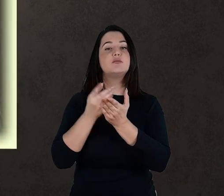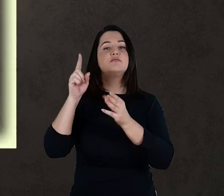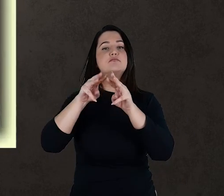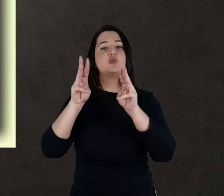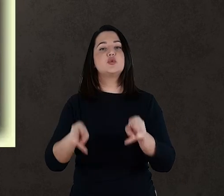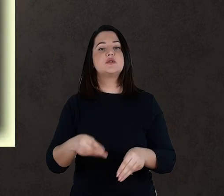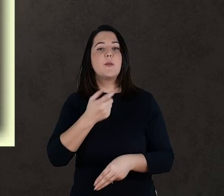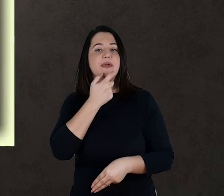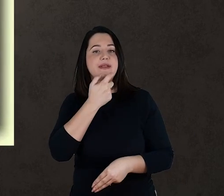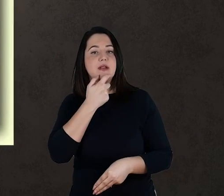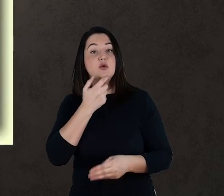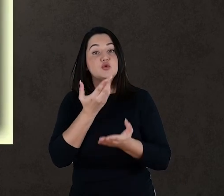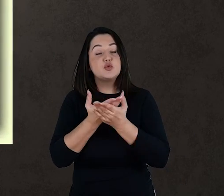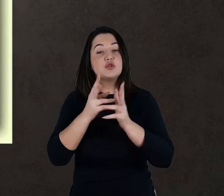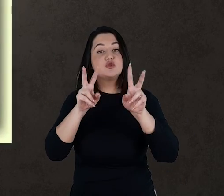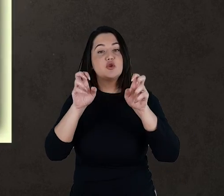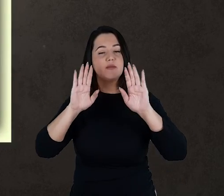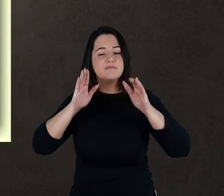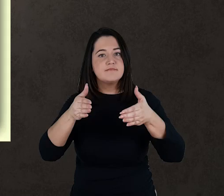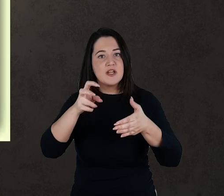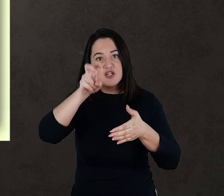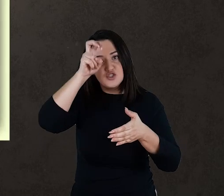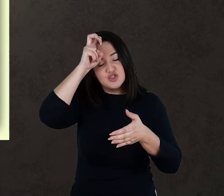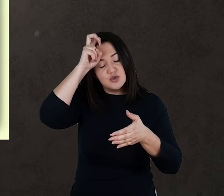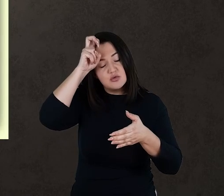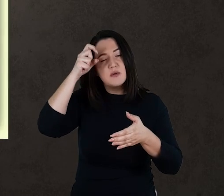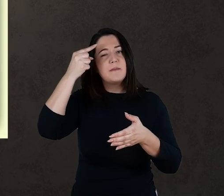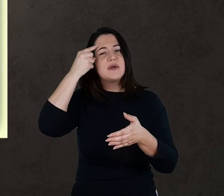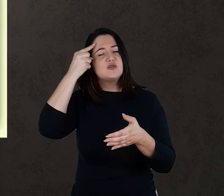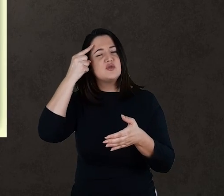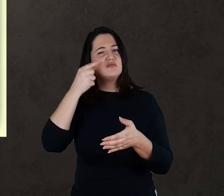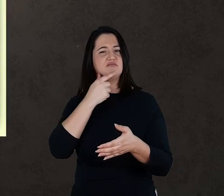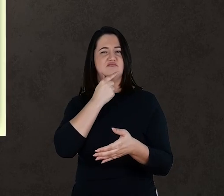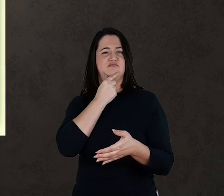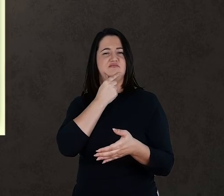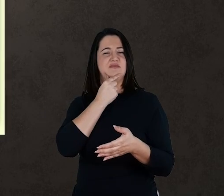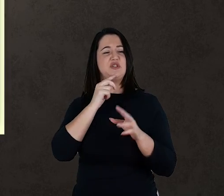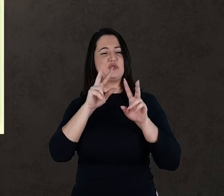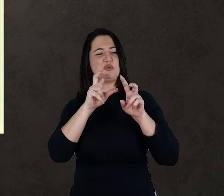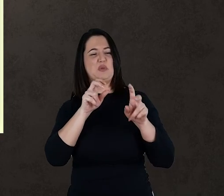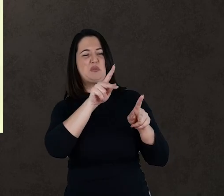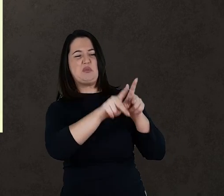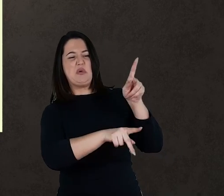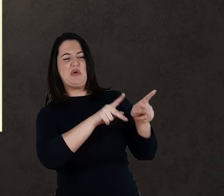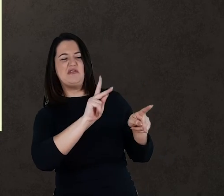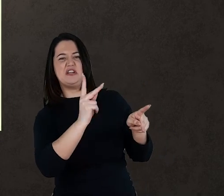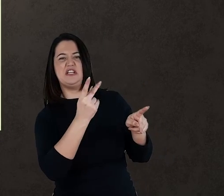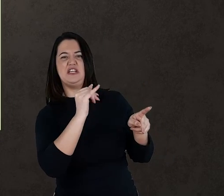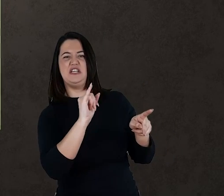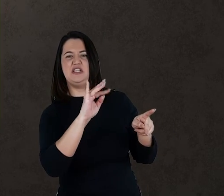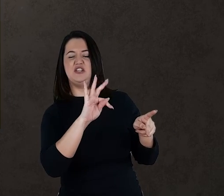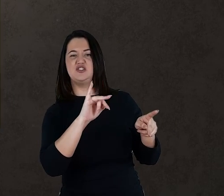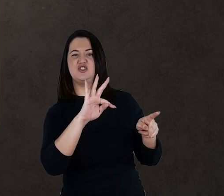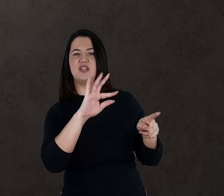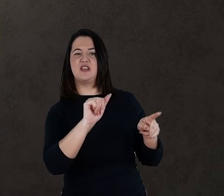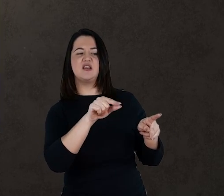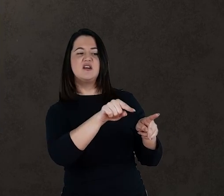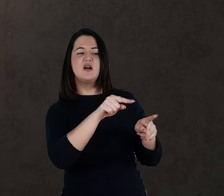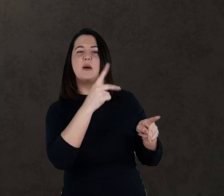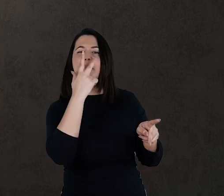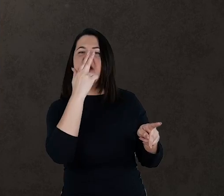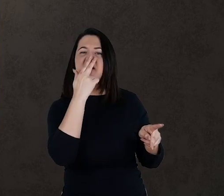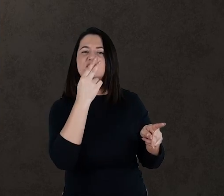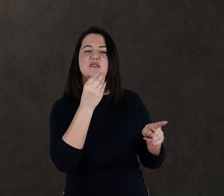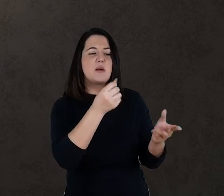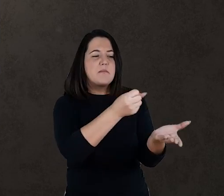se declarou cético em 1902, quando escreveu que os dados sobre a existência dos hititas estariam firmados